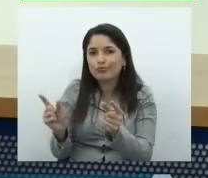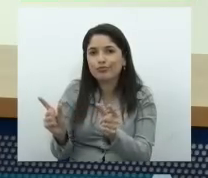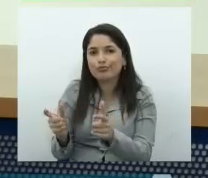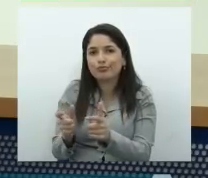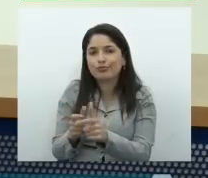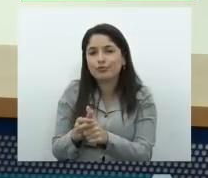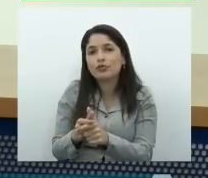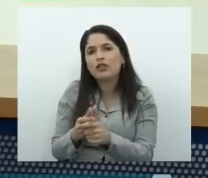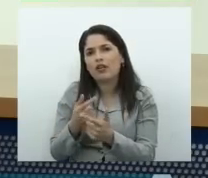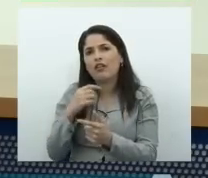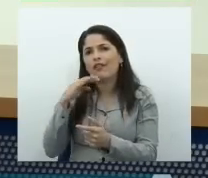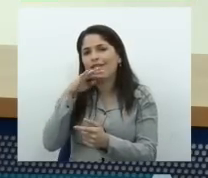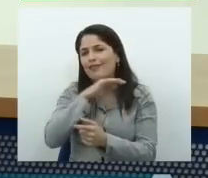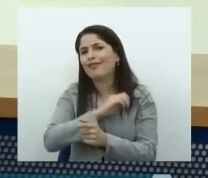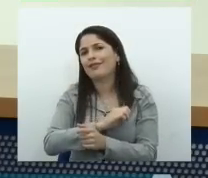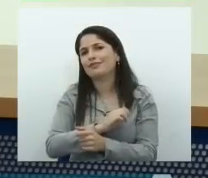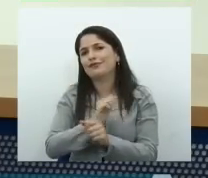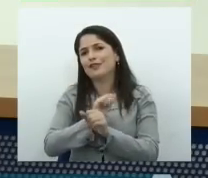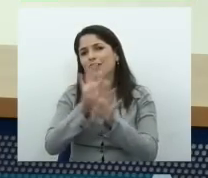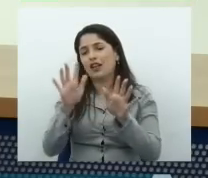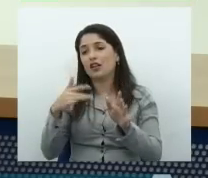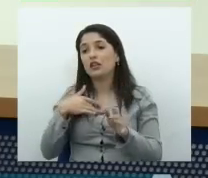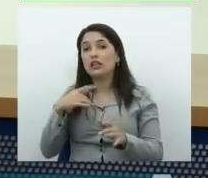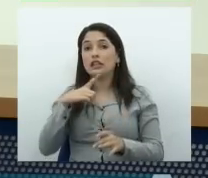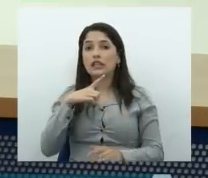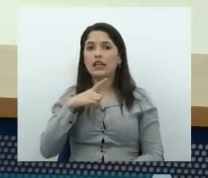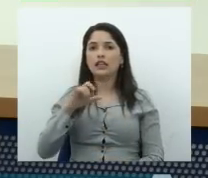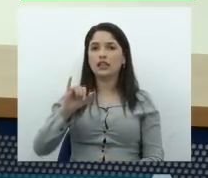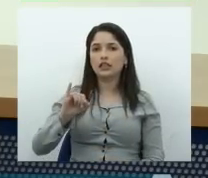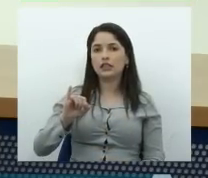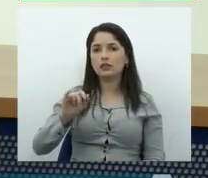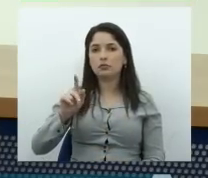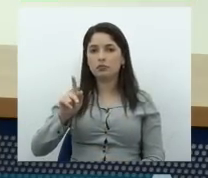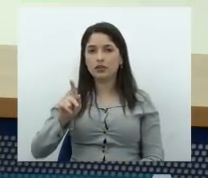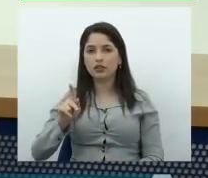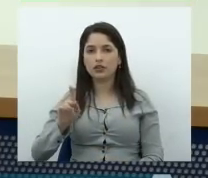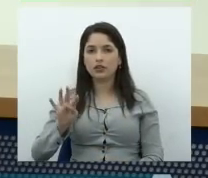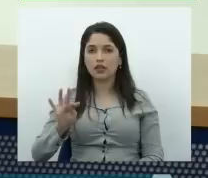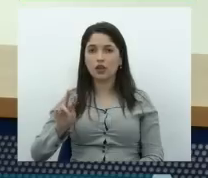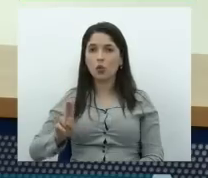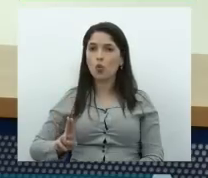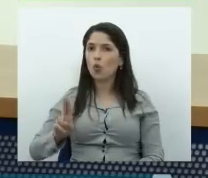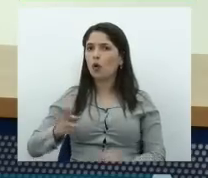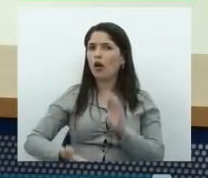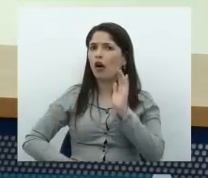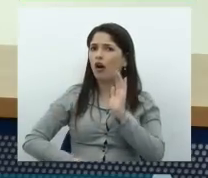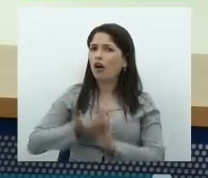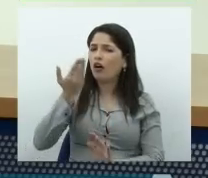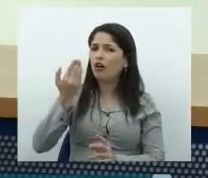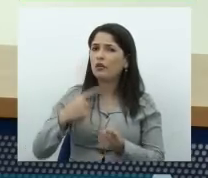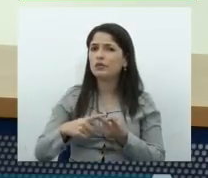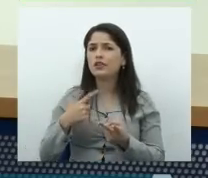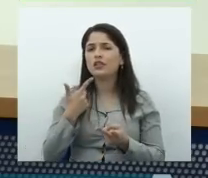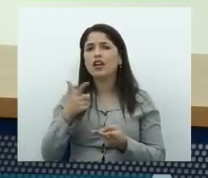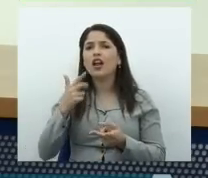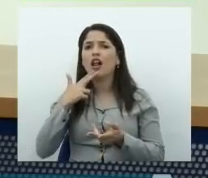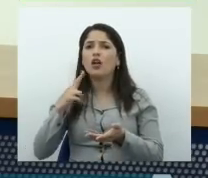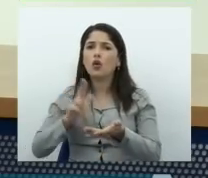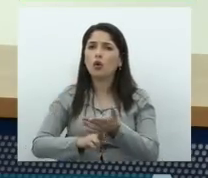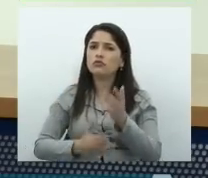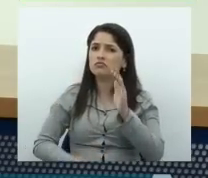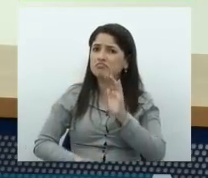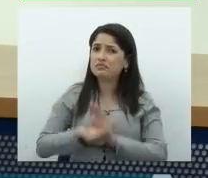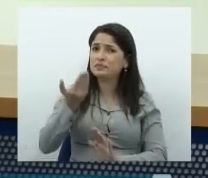aí o IPTU altíssimo, nós temos aí uma conta do SAI altíssima. Isso, em vez de